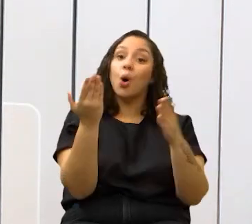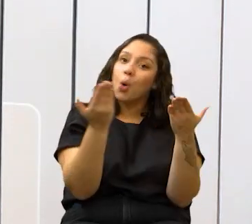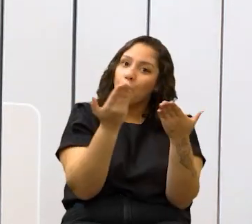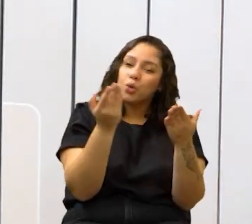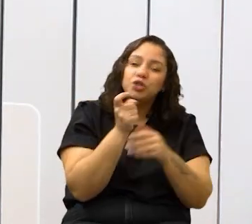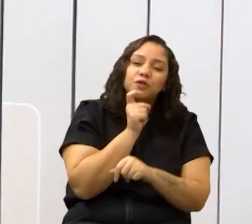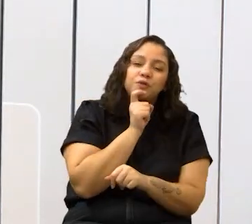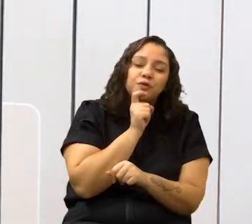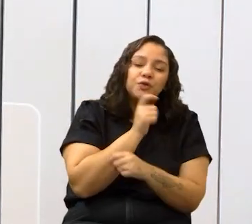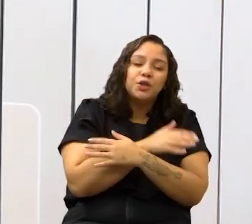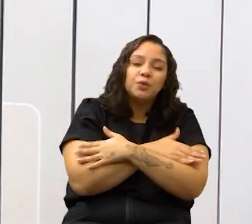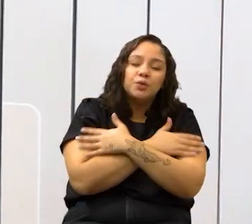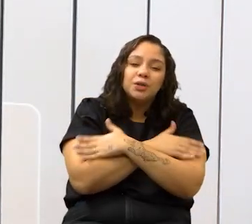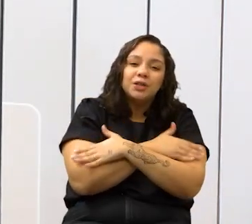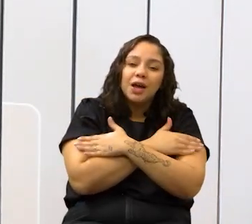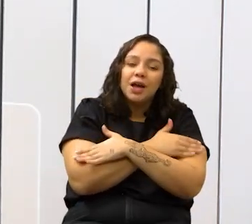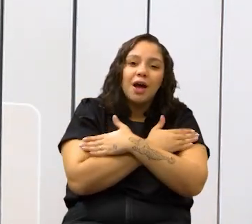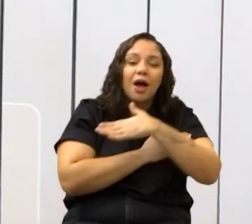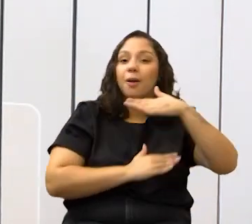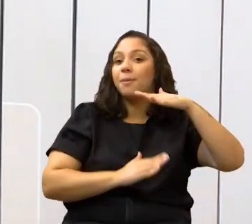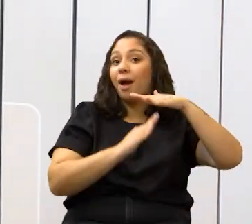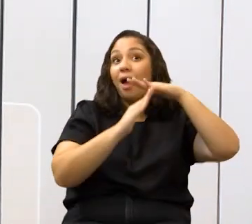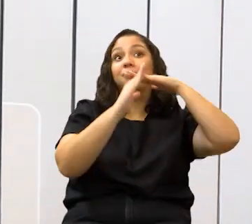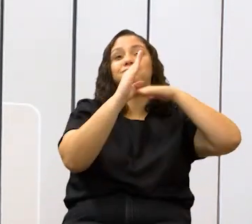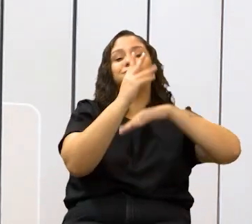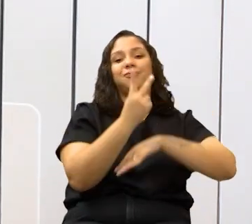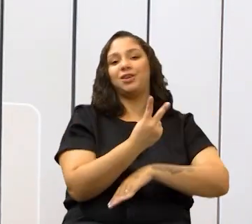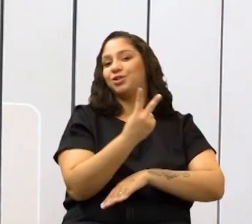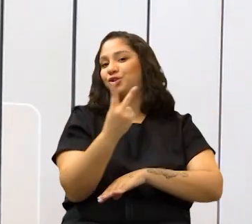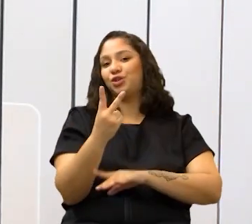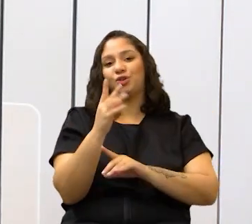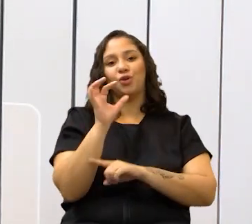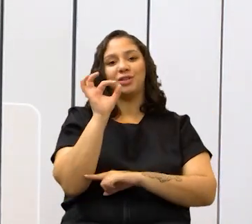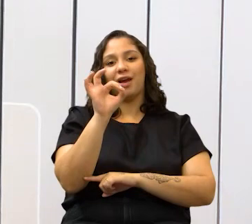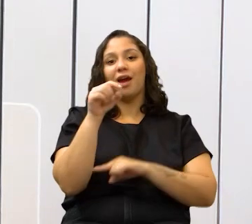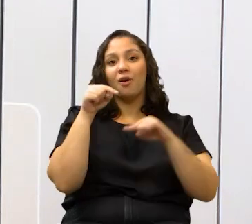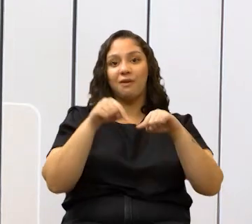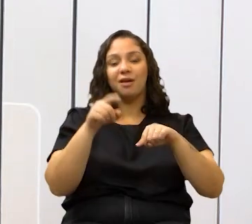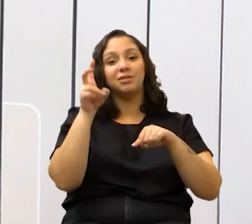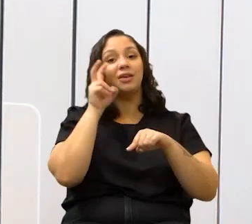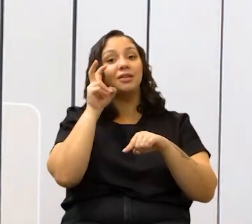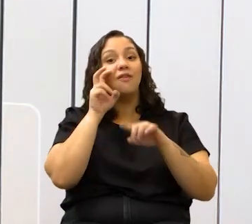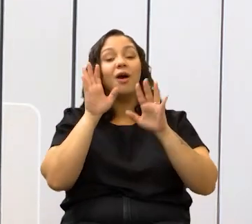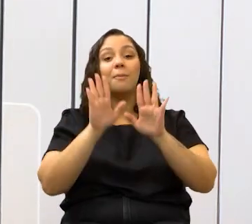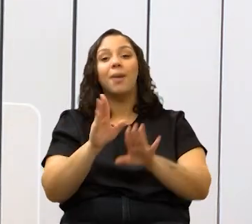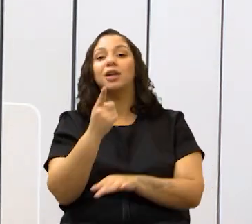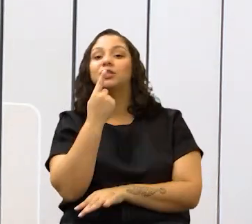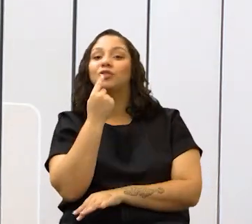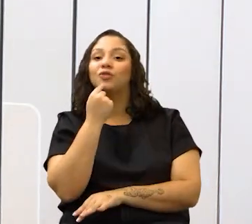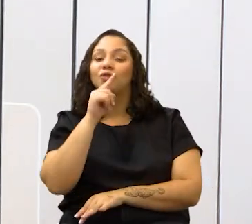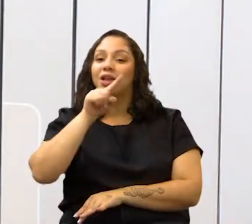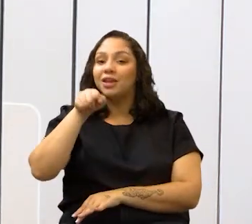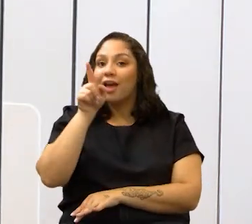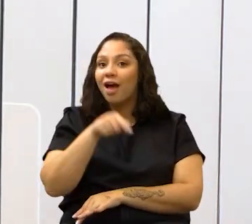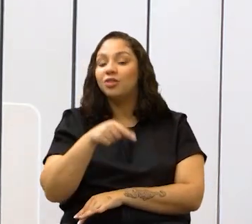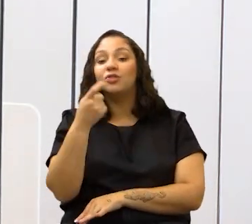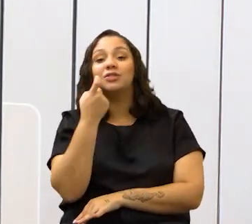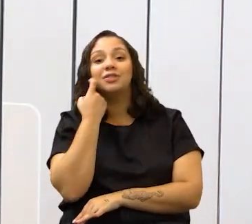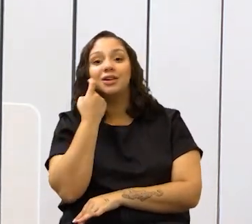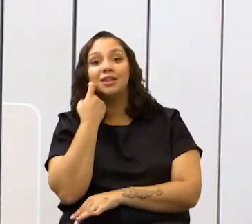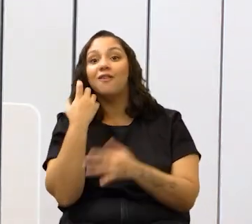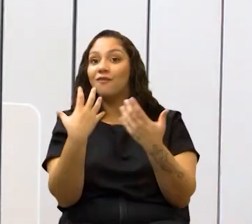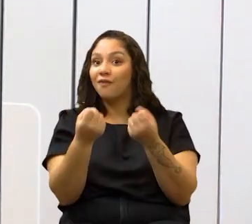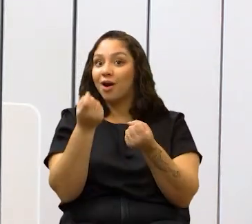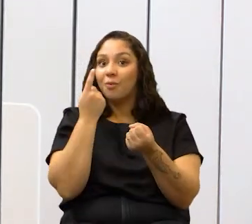está friozinho, a máxima não passa dos 22 graus nesta quinta-feira, mas no feriado, amanhã na